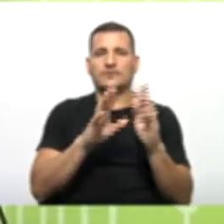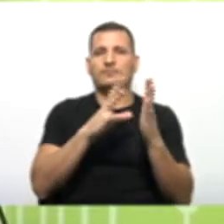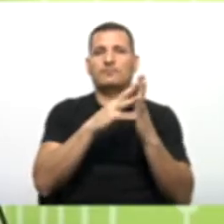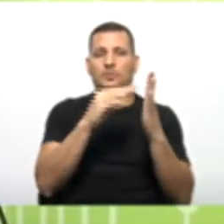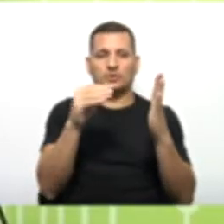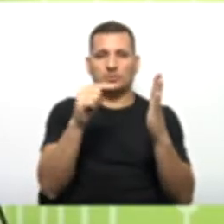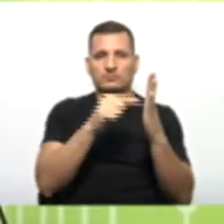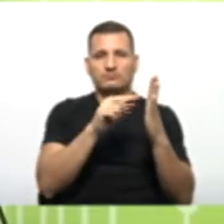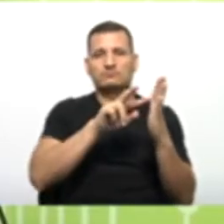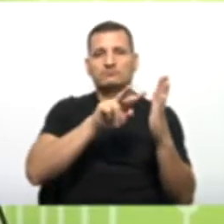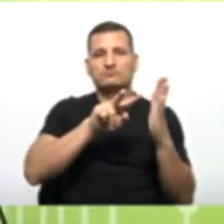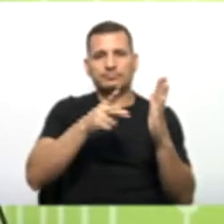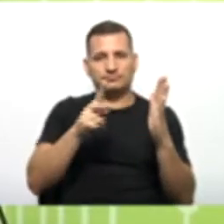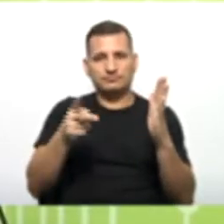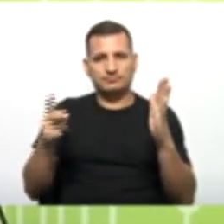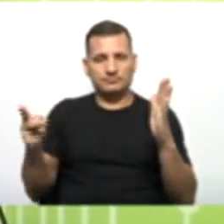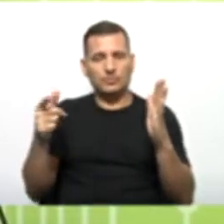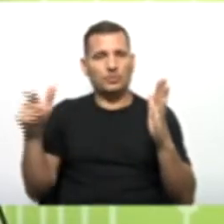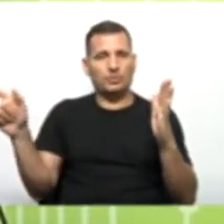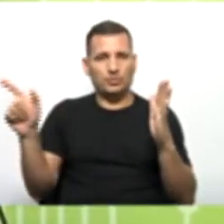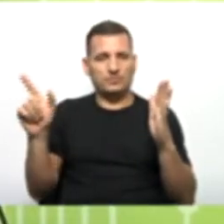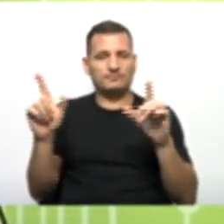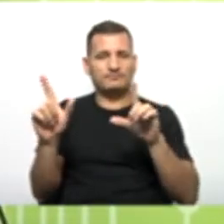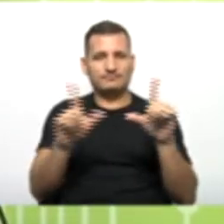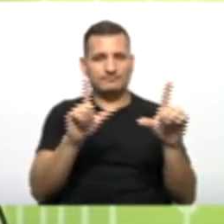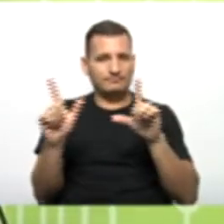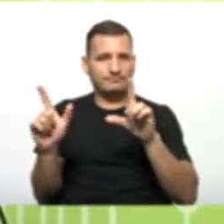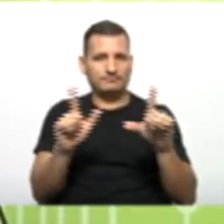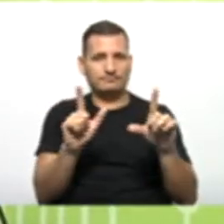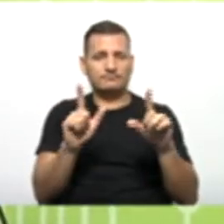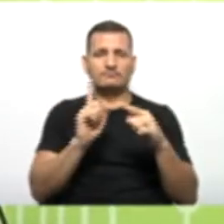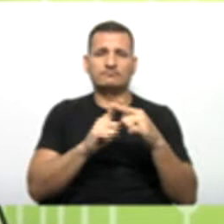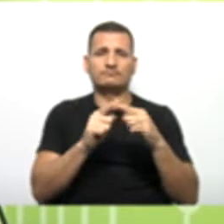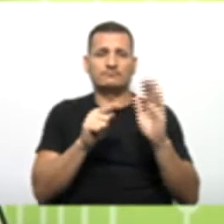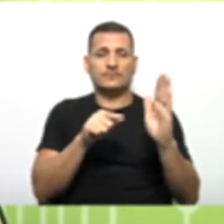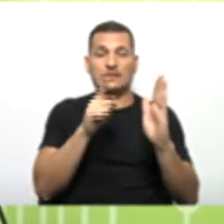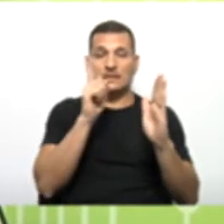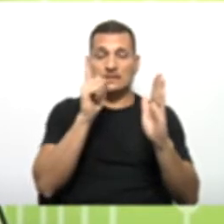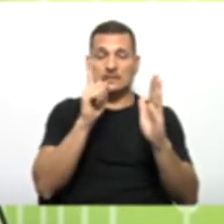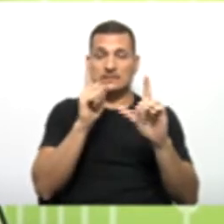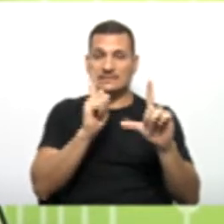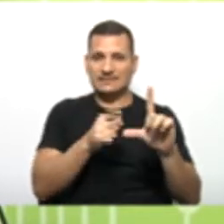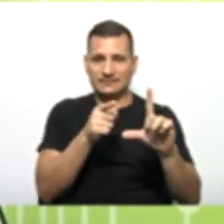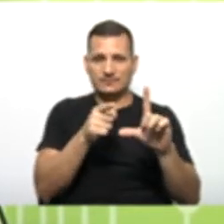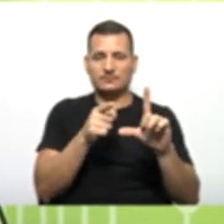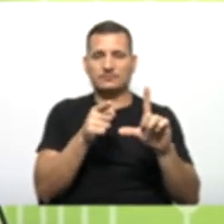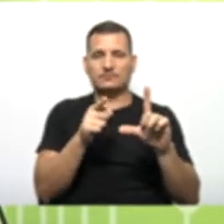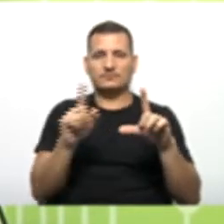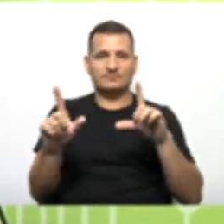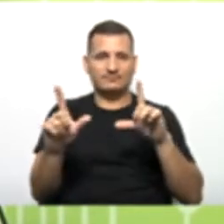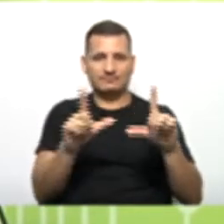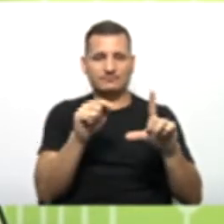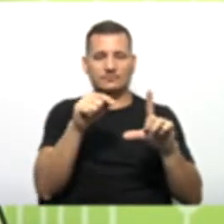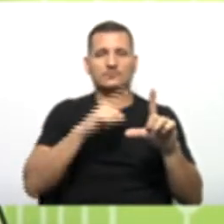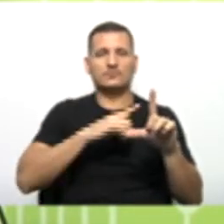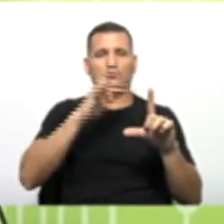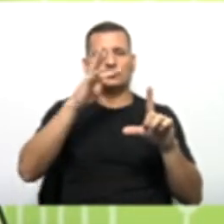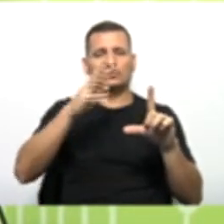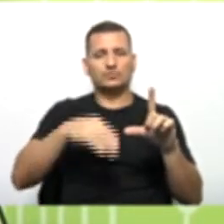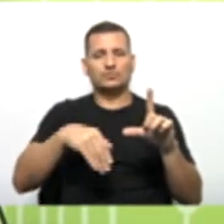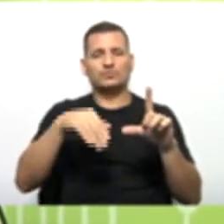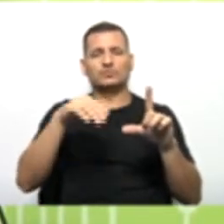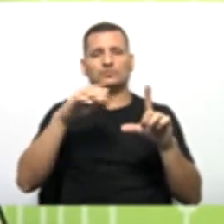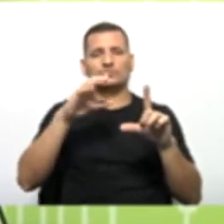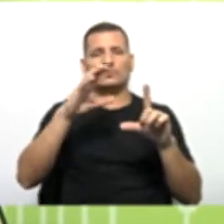outras páginas porque porque nele que estão todas as nossas configurações de script básica